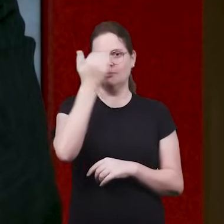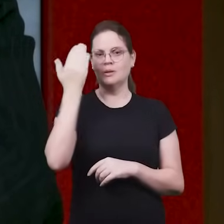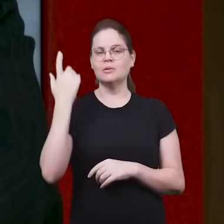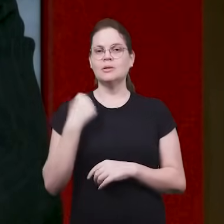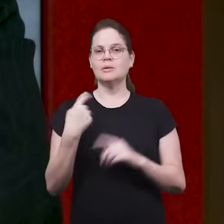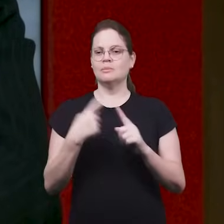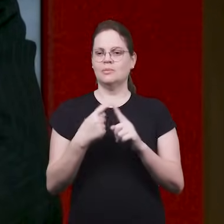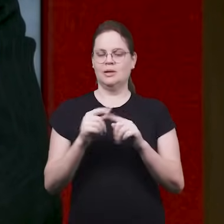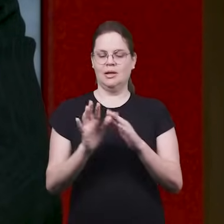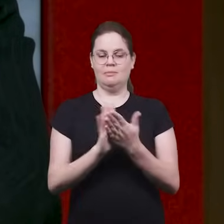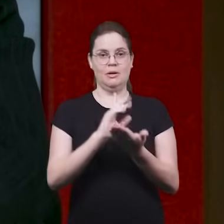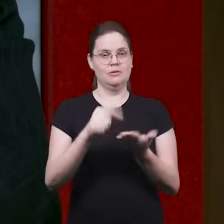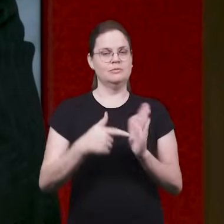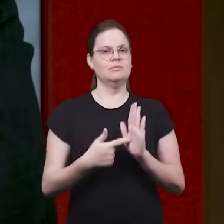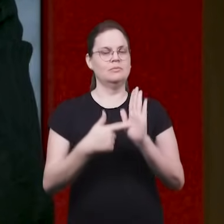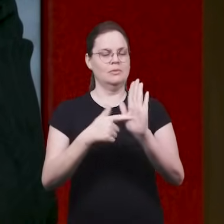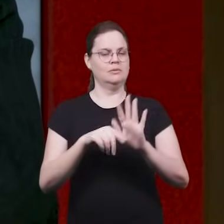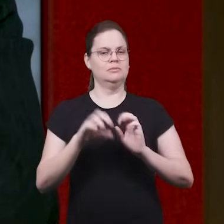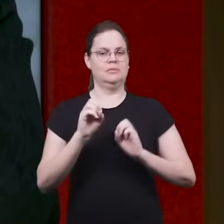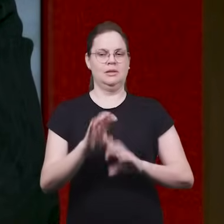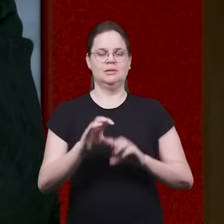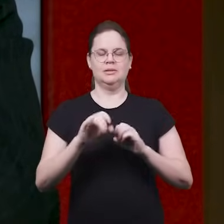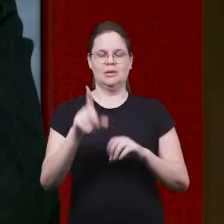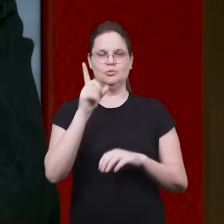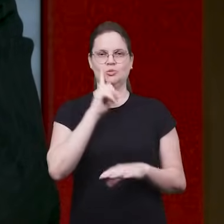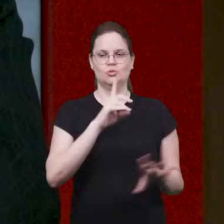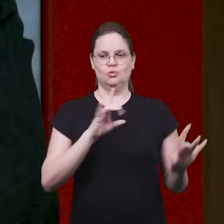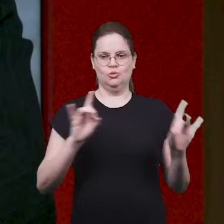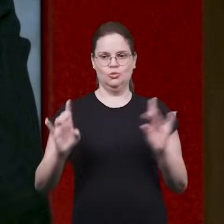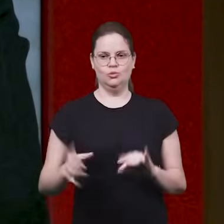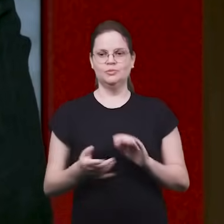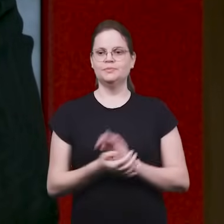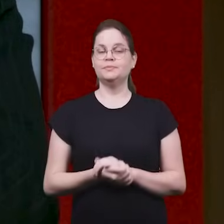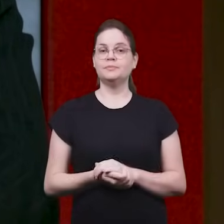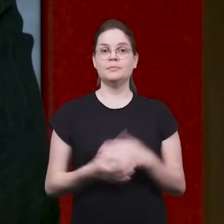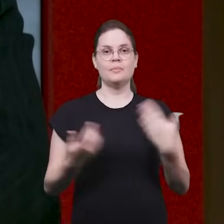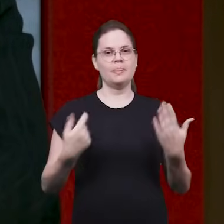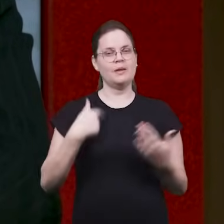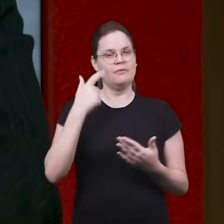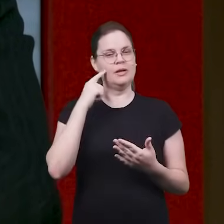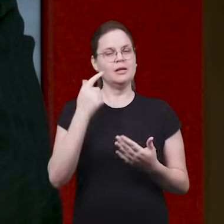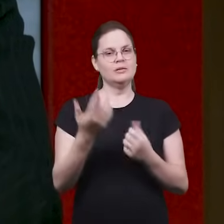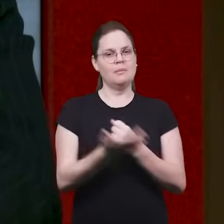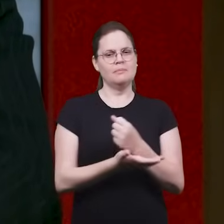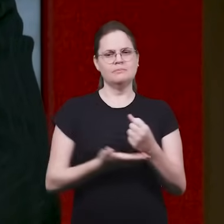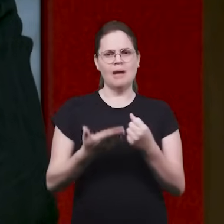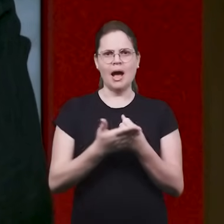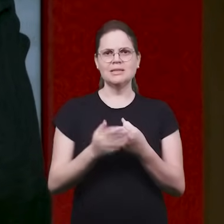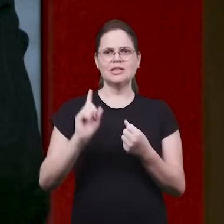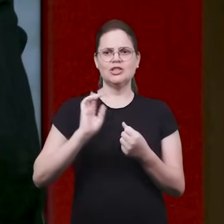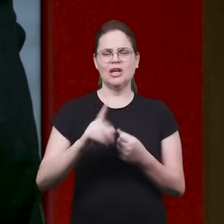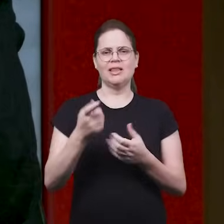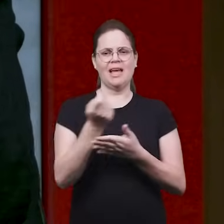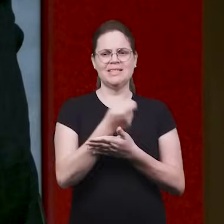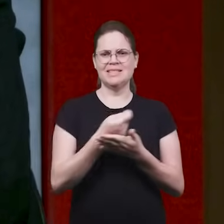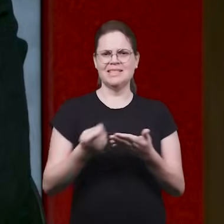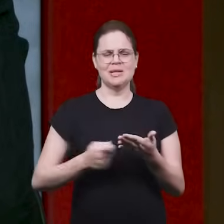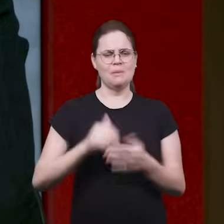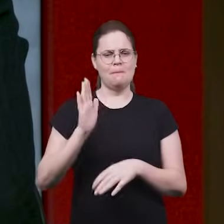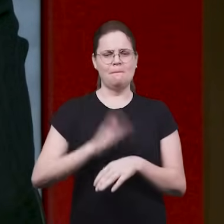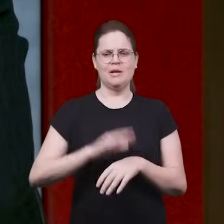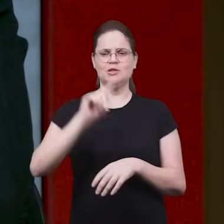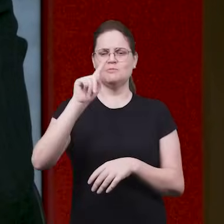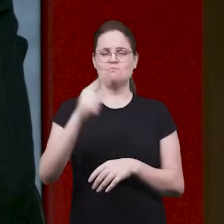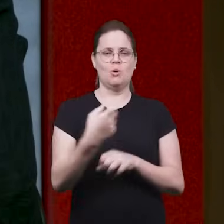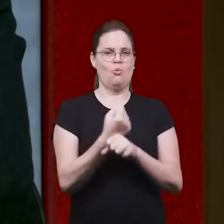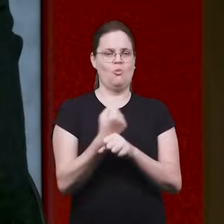palavra do Senhor tem nos ensinado continuamente. São princípios milenares, mas que o Senhor deixou